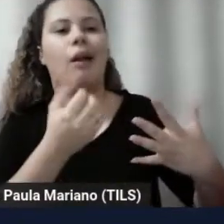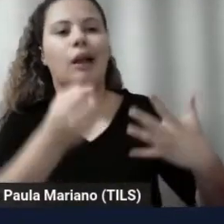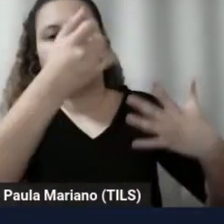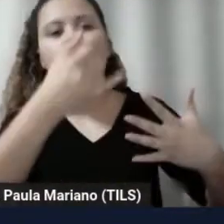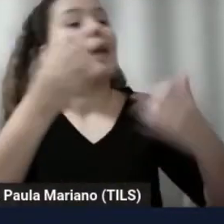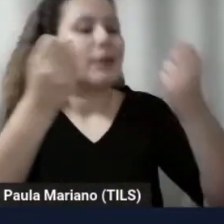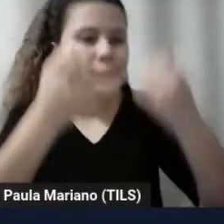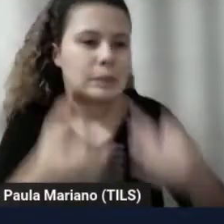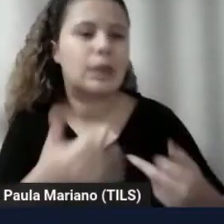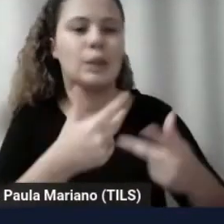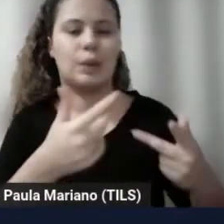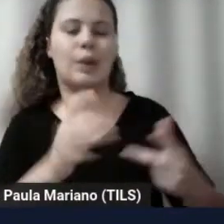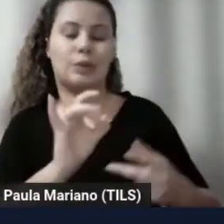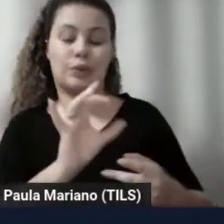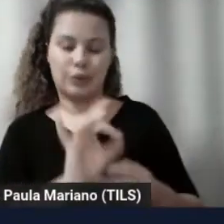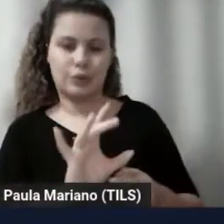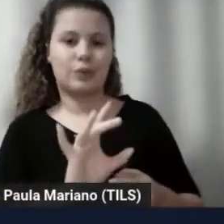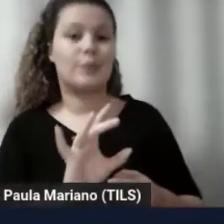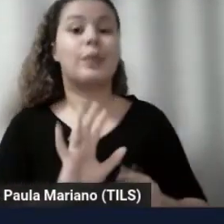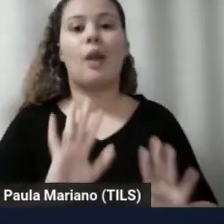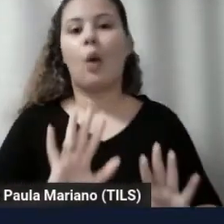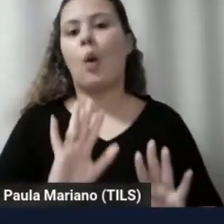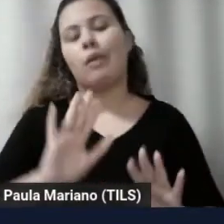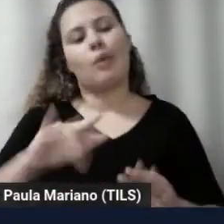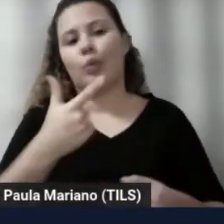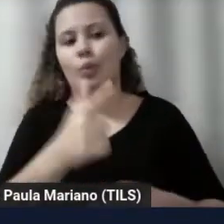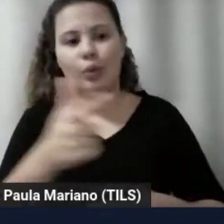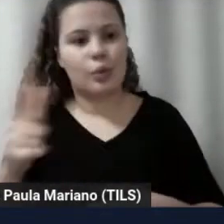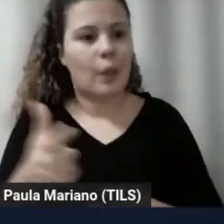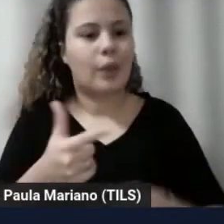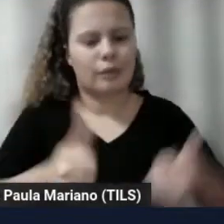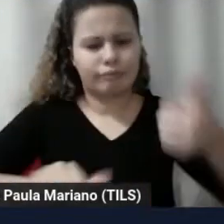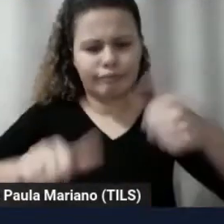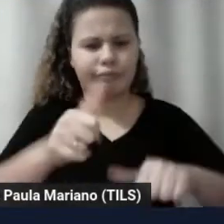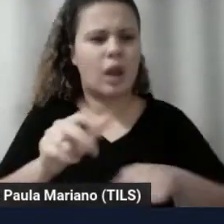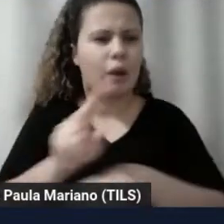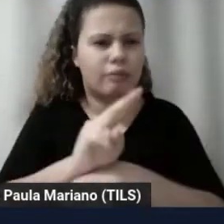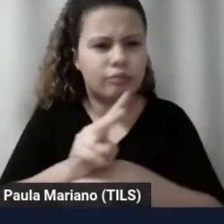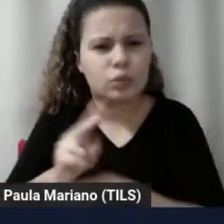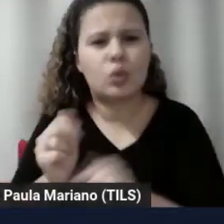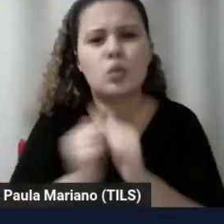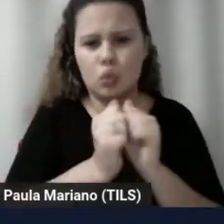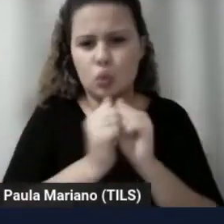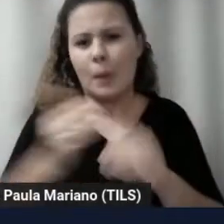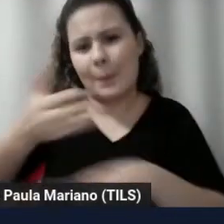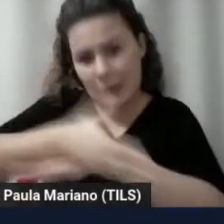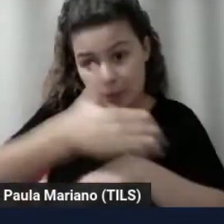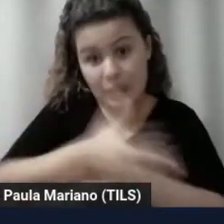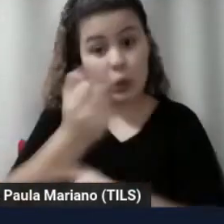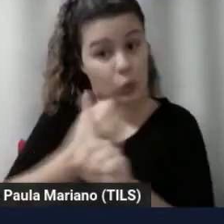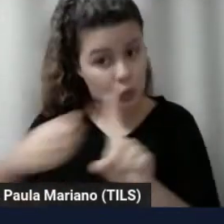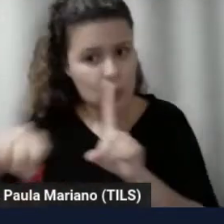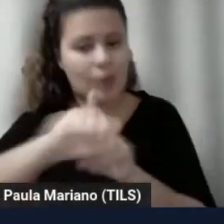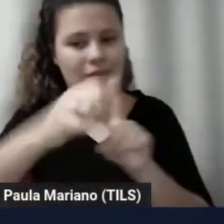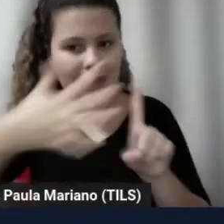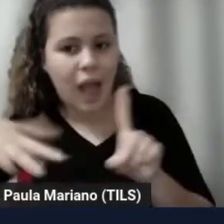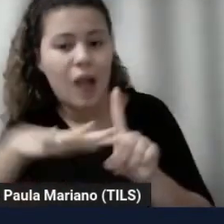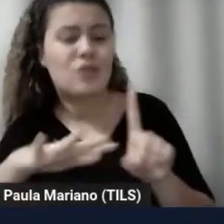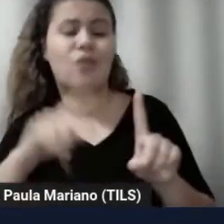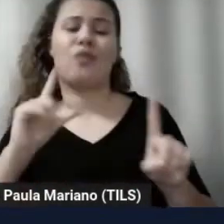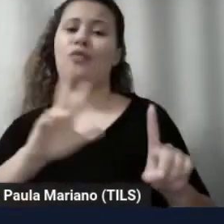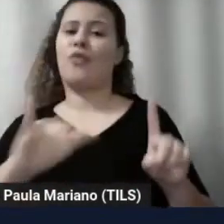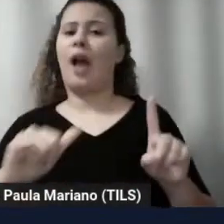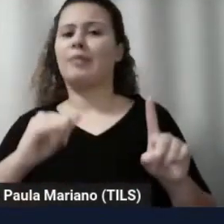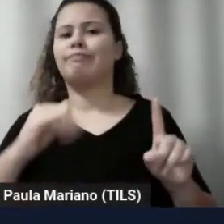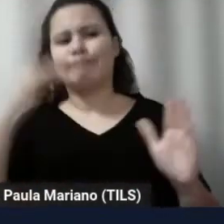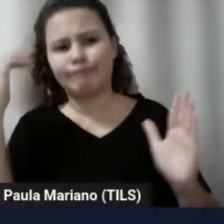for feita a auditoria com participação social, a gente vai ficar submetida a isso aí. A dívida